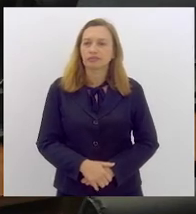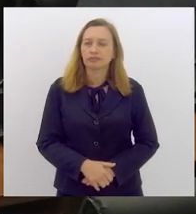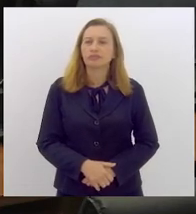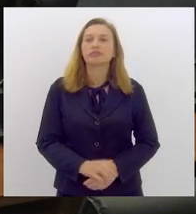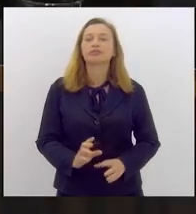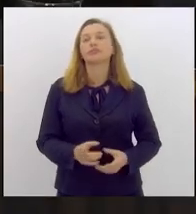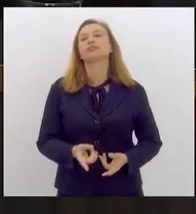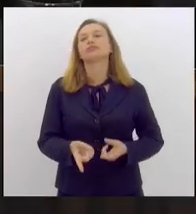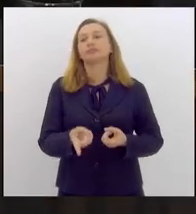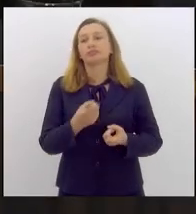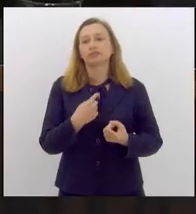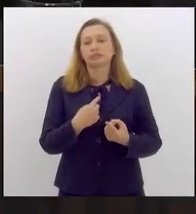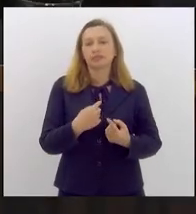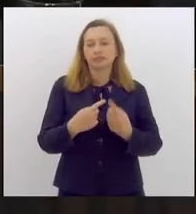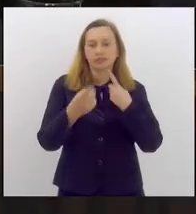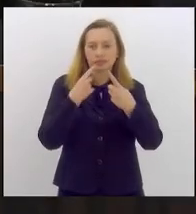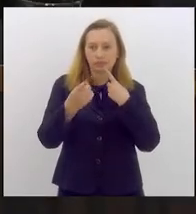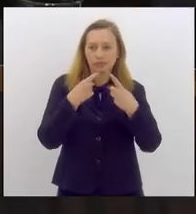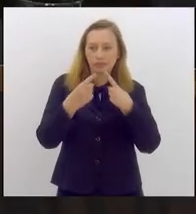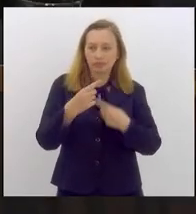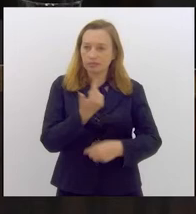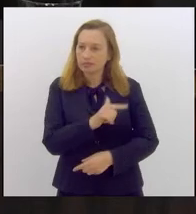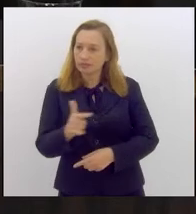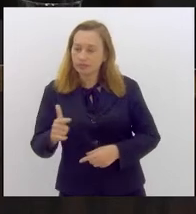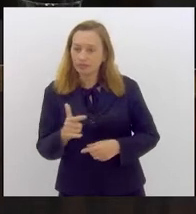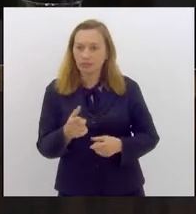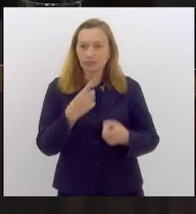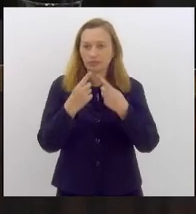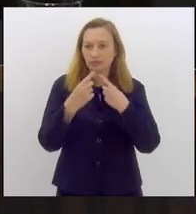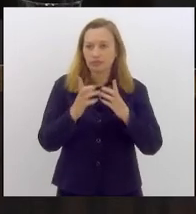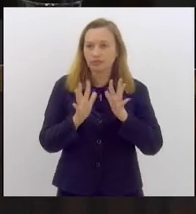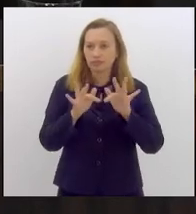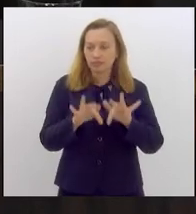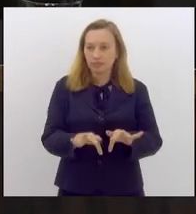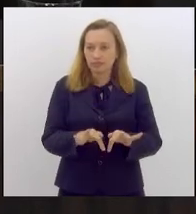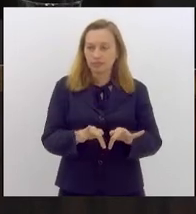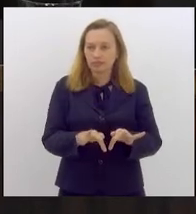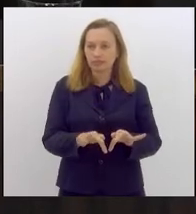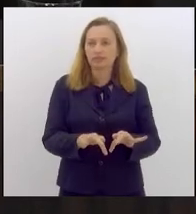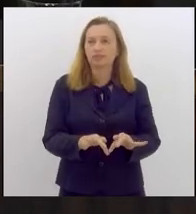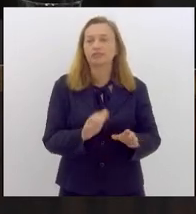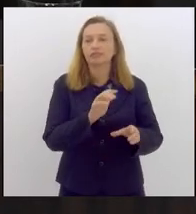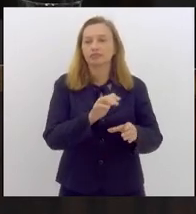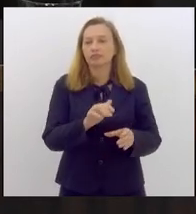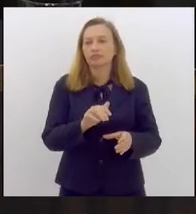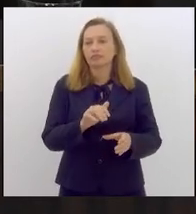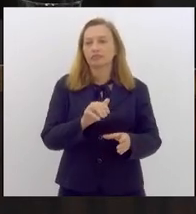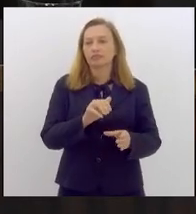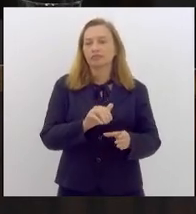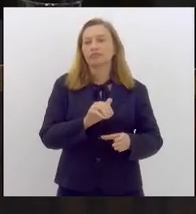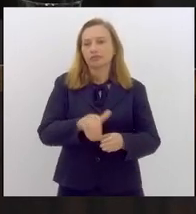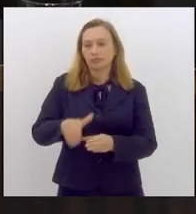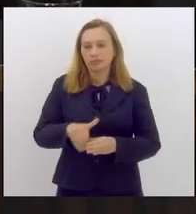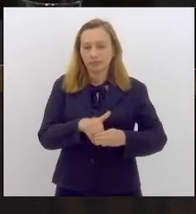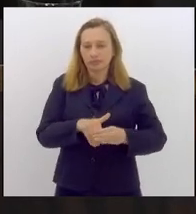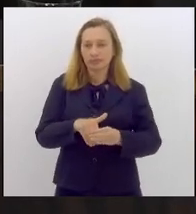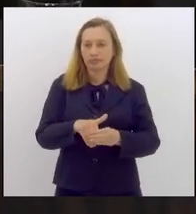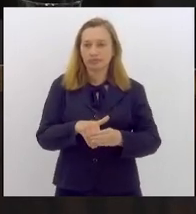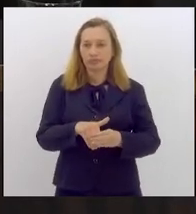Com os pareceres emitidos em discussão, não havendo quem queira discutir, é encerrada a discussão.